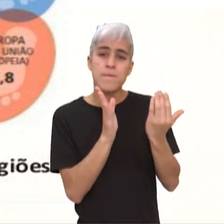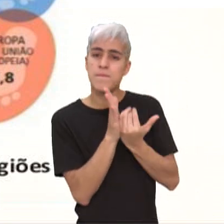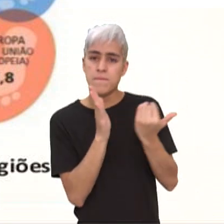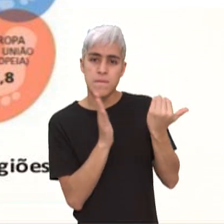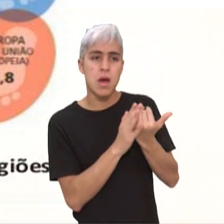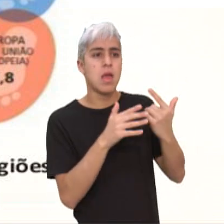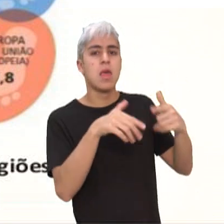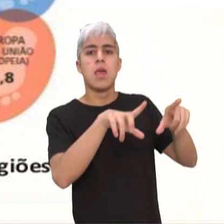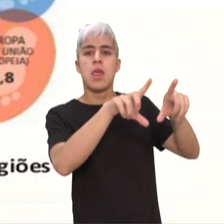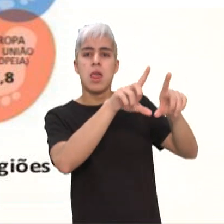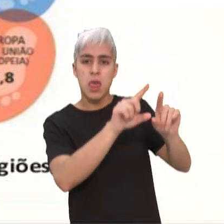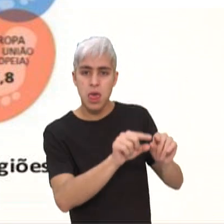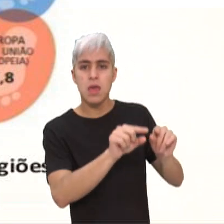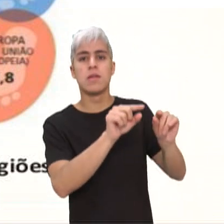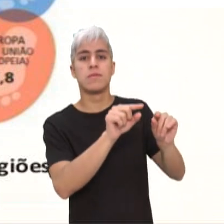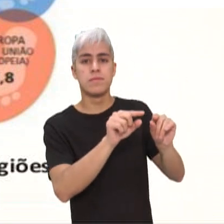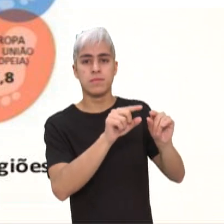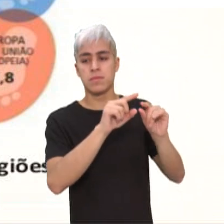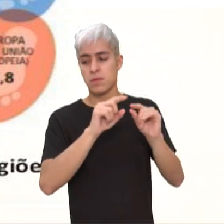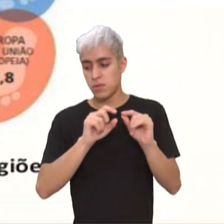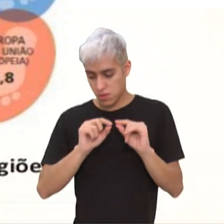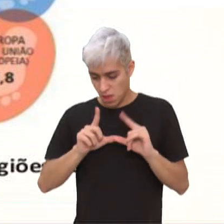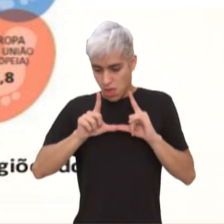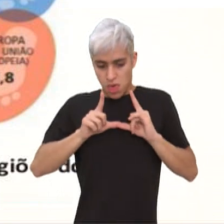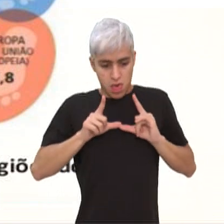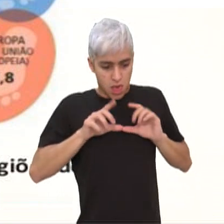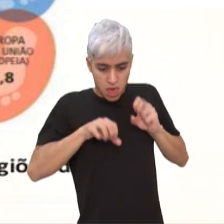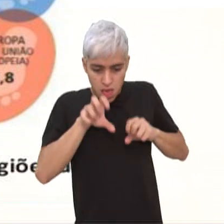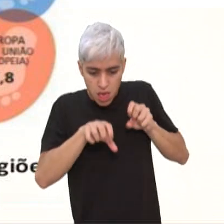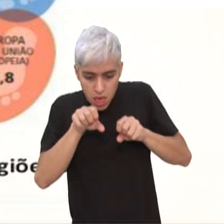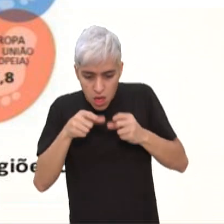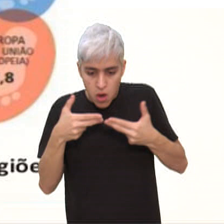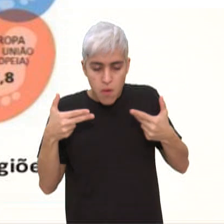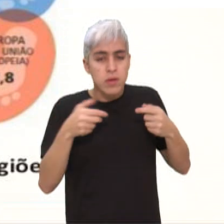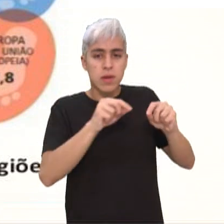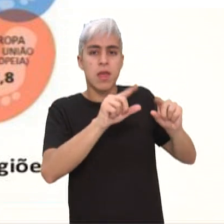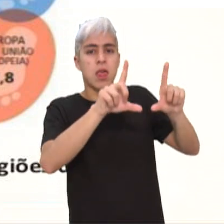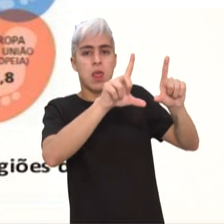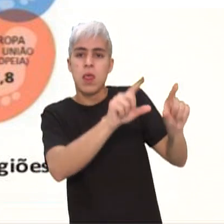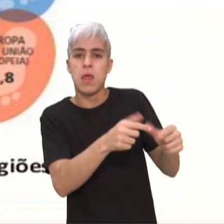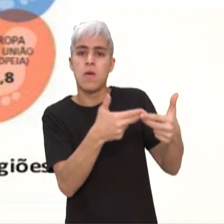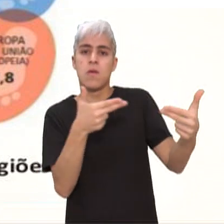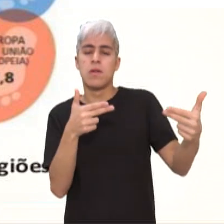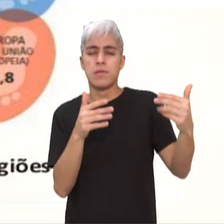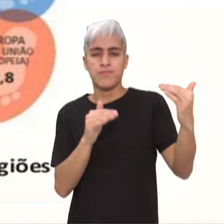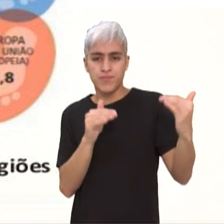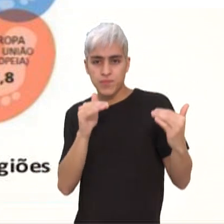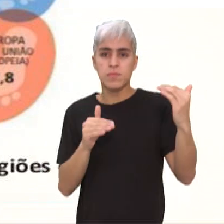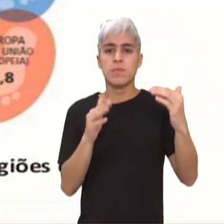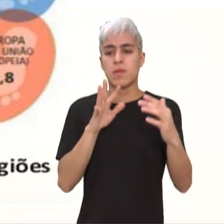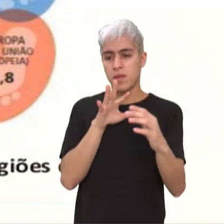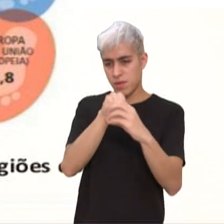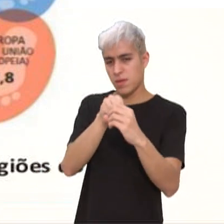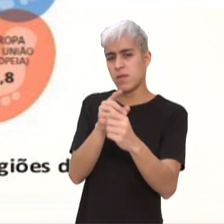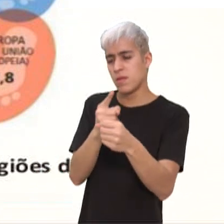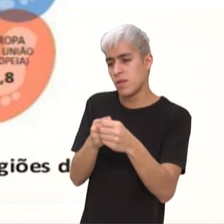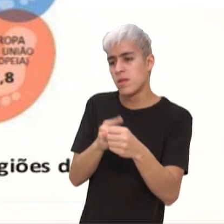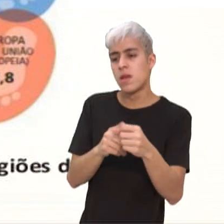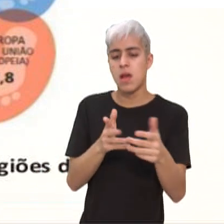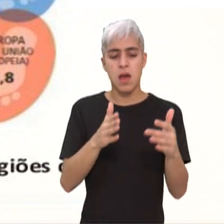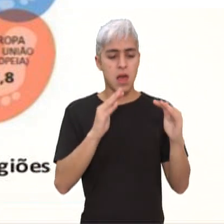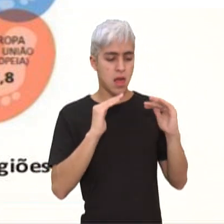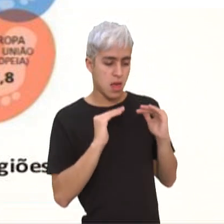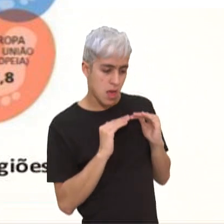aí será o impacto provocado, ok? Então, isso inclui a cidade, né? A casa